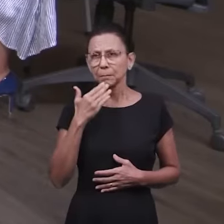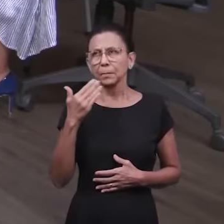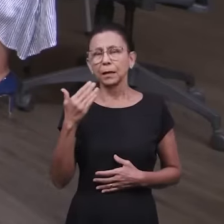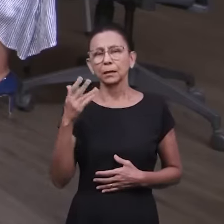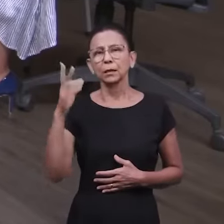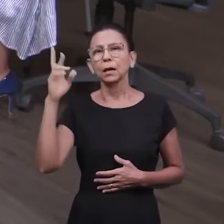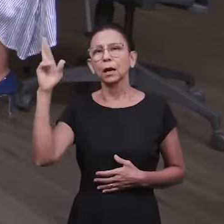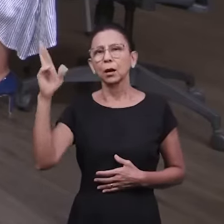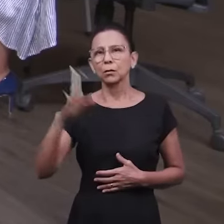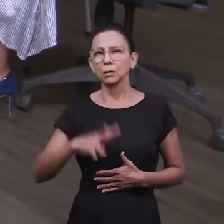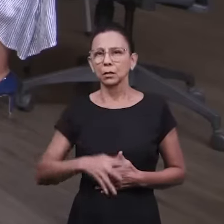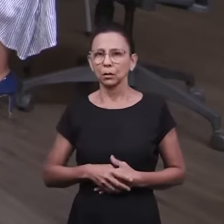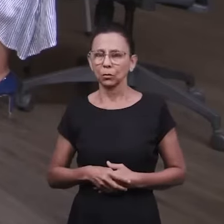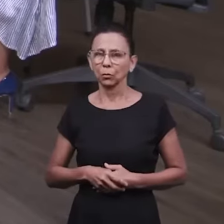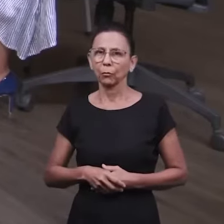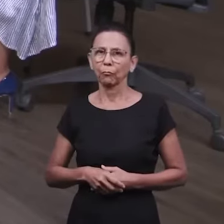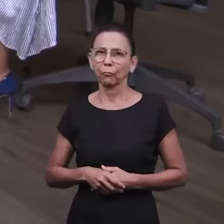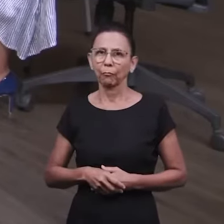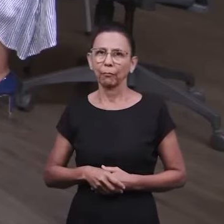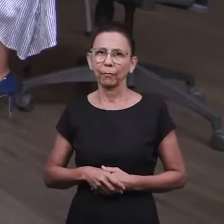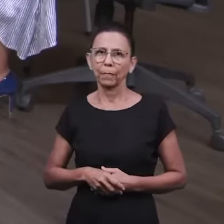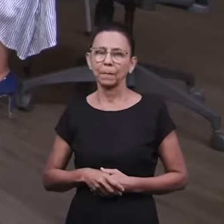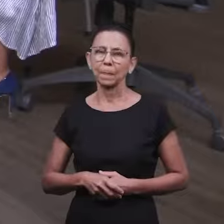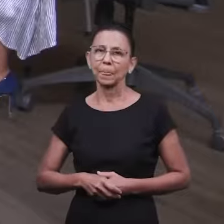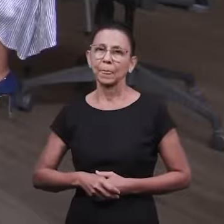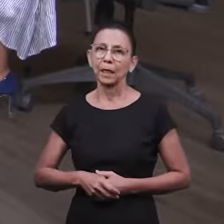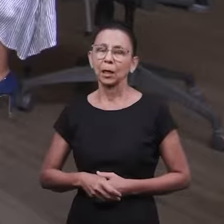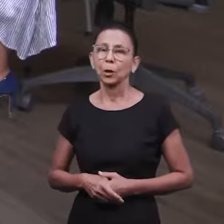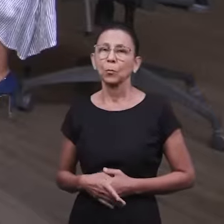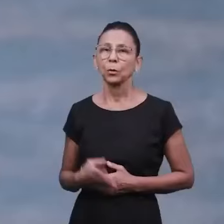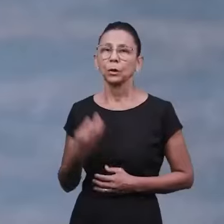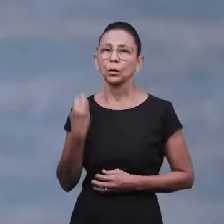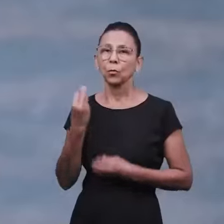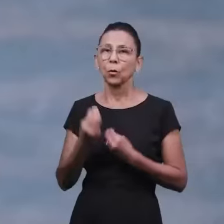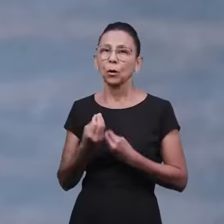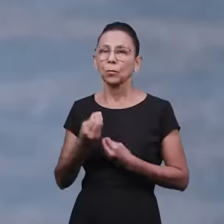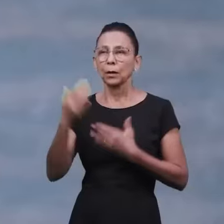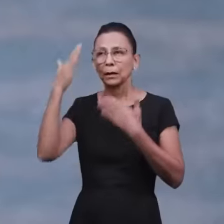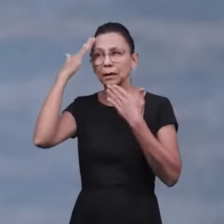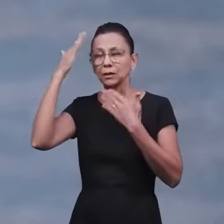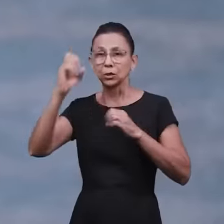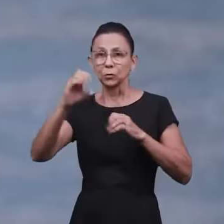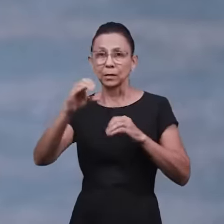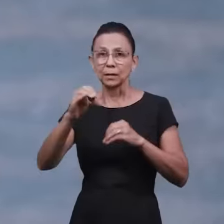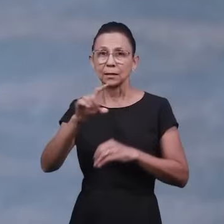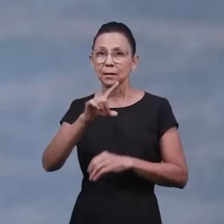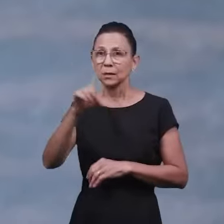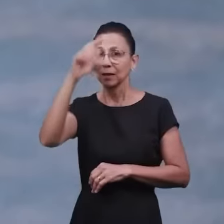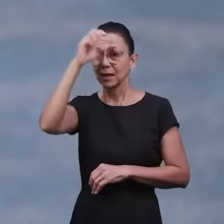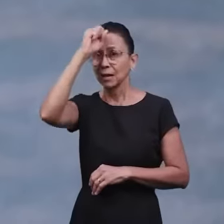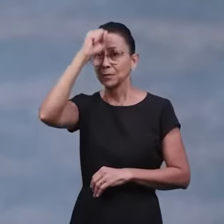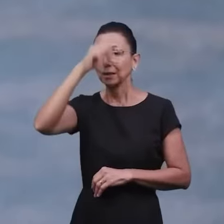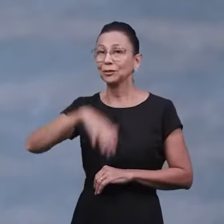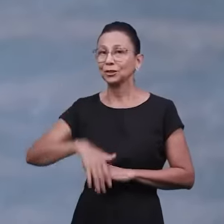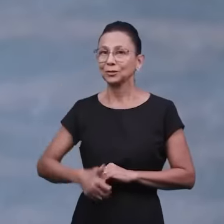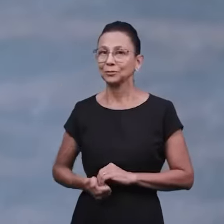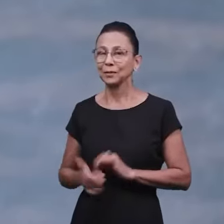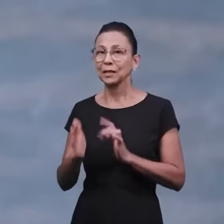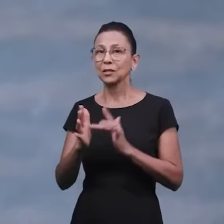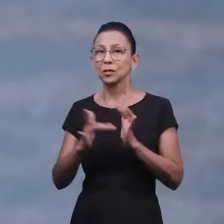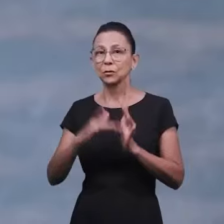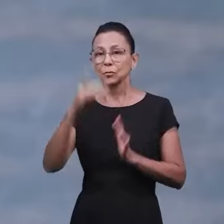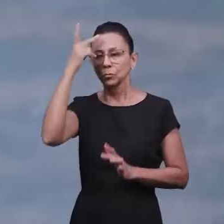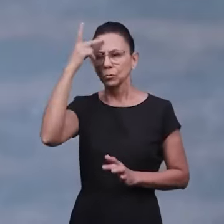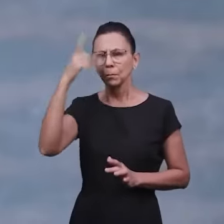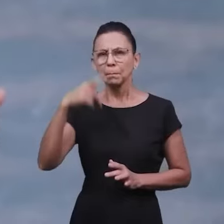Senhor. Porque gratidão se ensina. Gratidão se aprende. É igual a obediência. Jesus, como homem, teve que